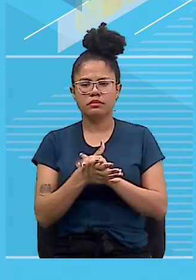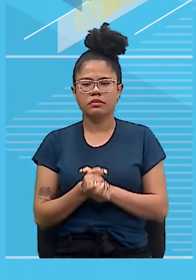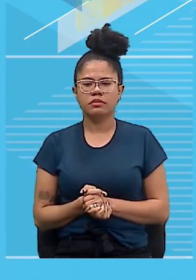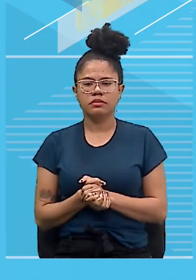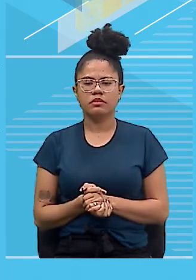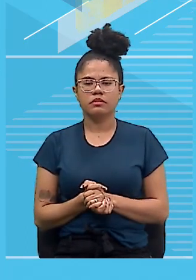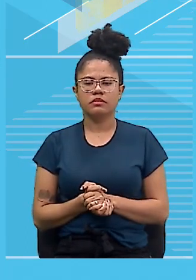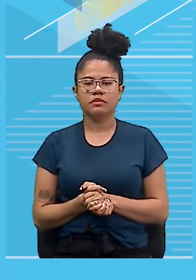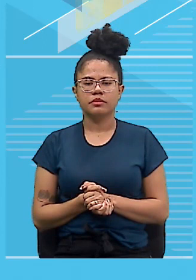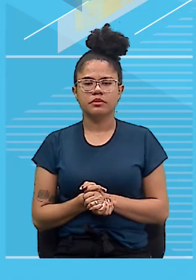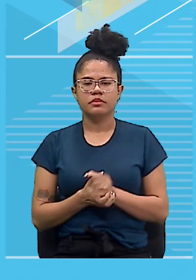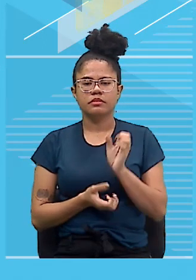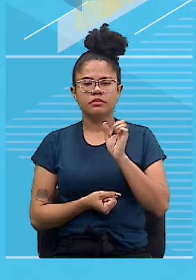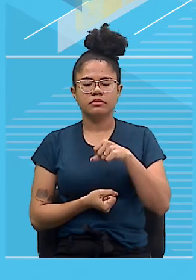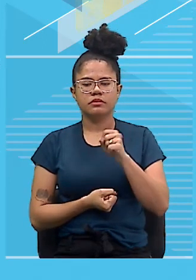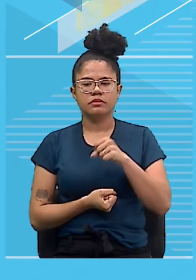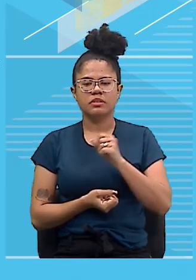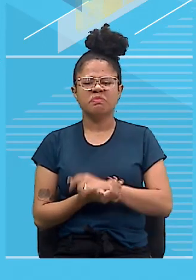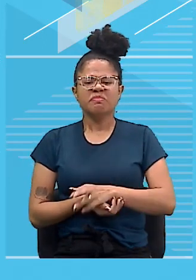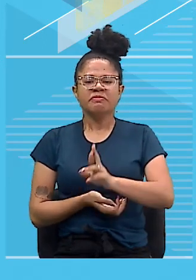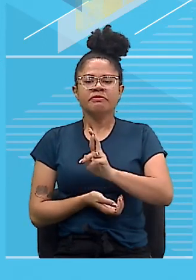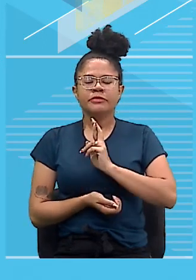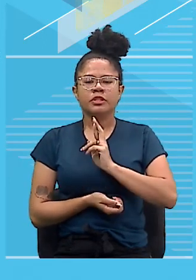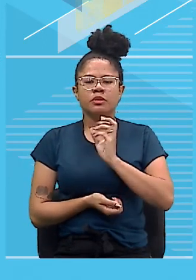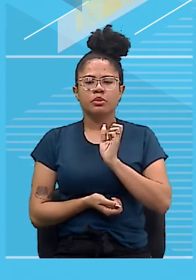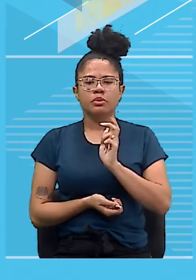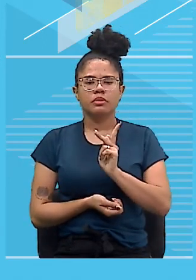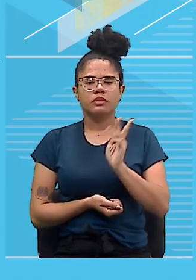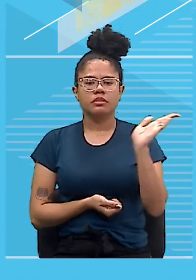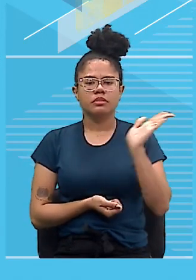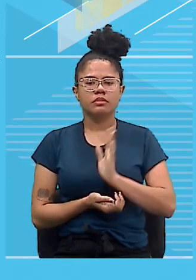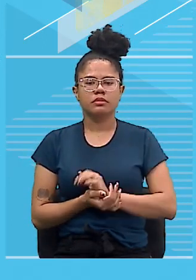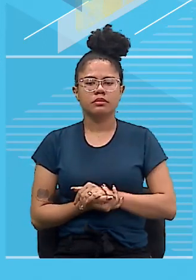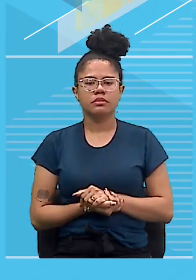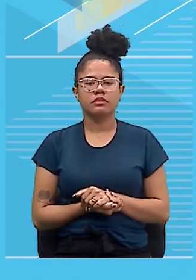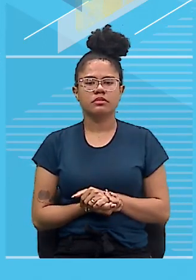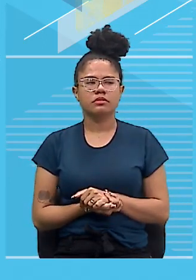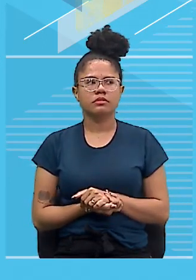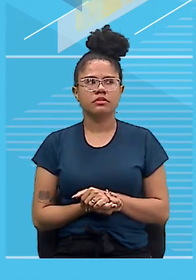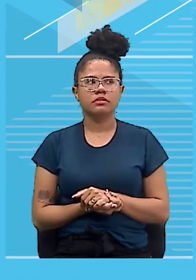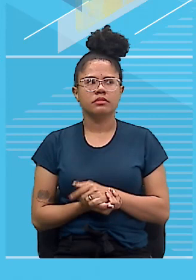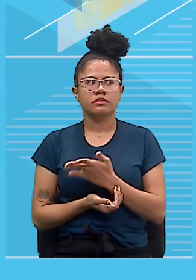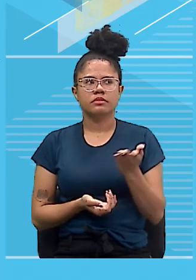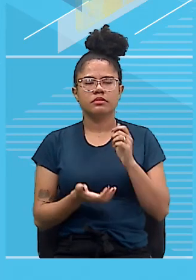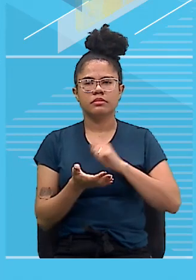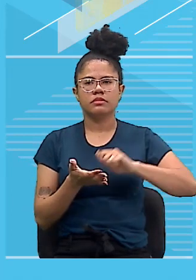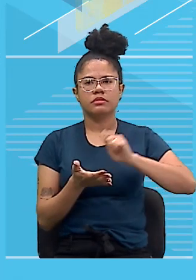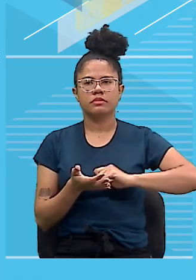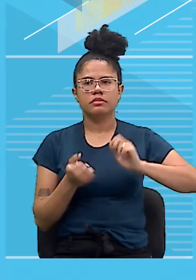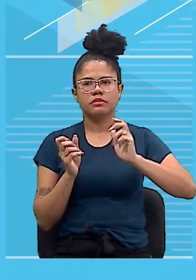a turma de Miguel Leão né turma mandou um ok para mim turma de Miguel Leão esse slide aí vocês estavam anotando né eu nem vi a mensagem